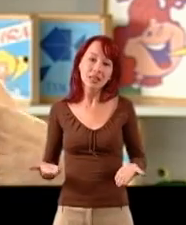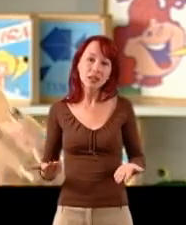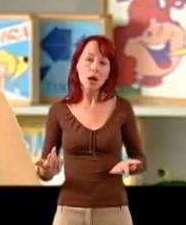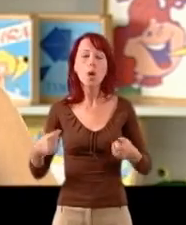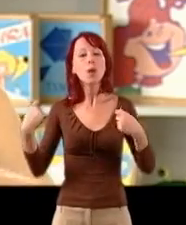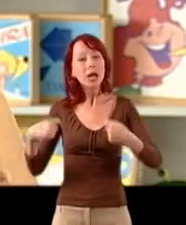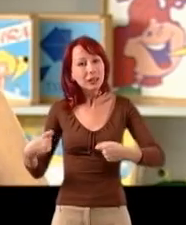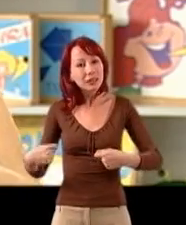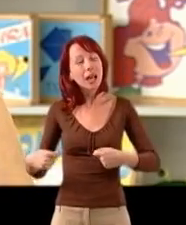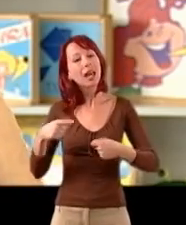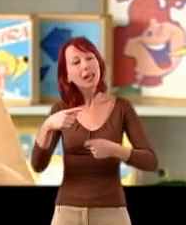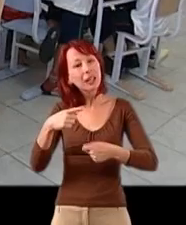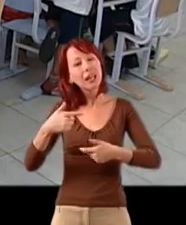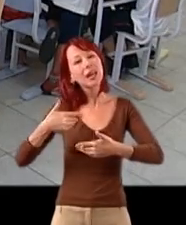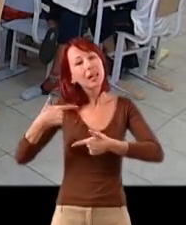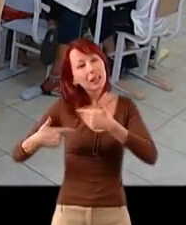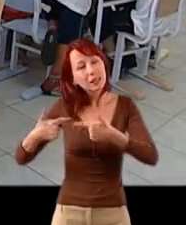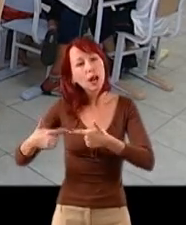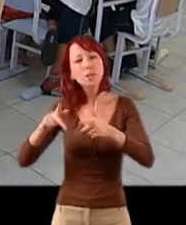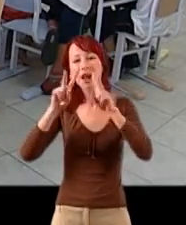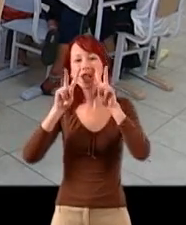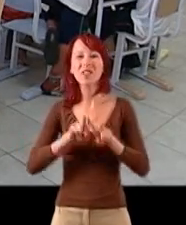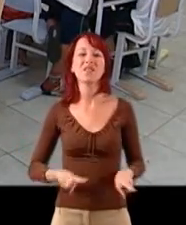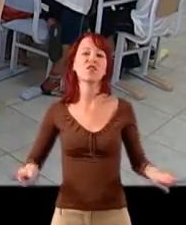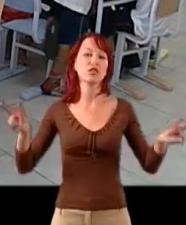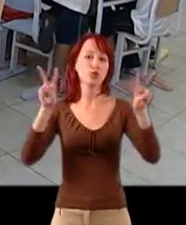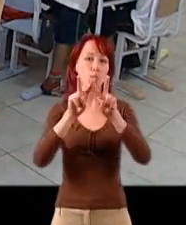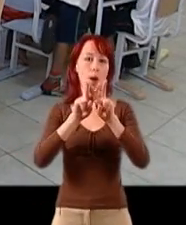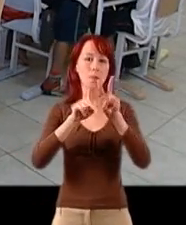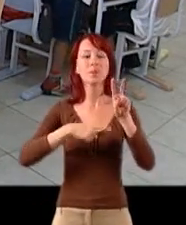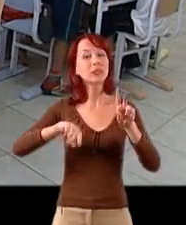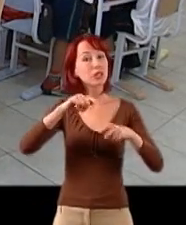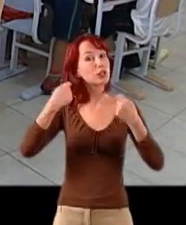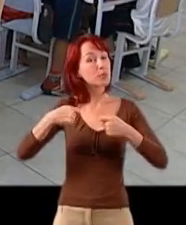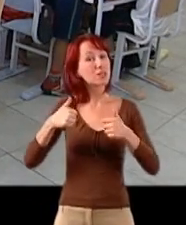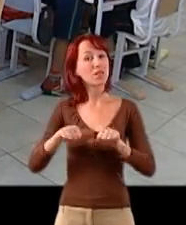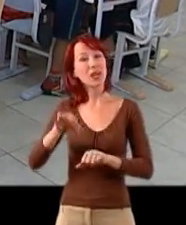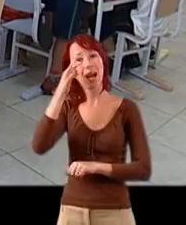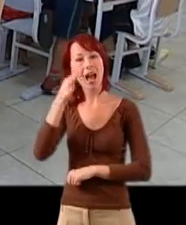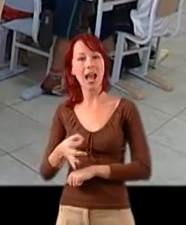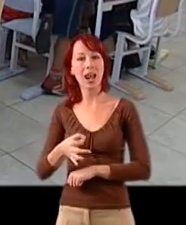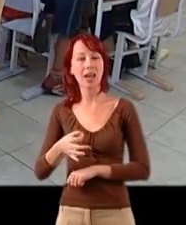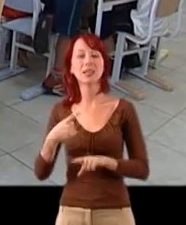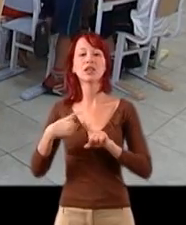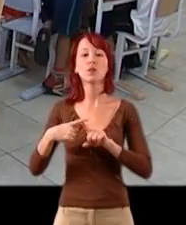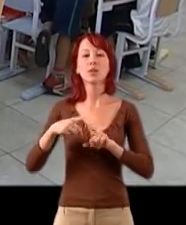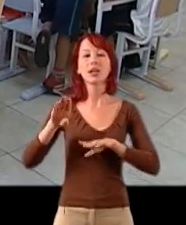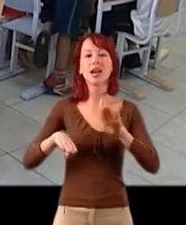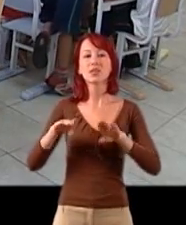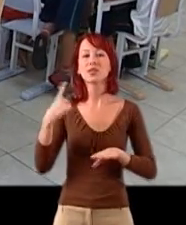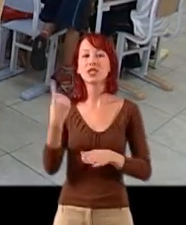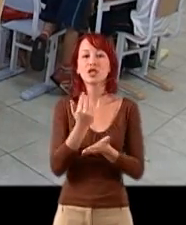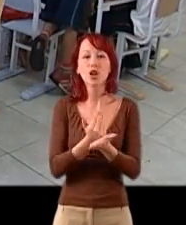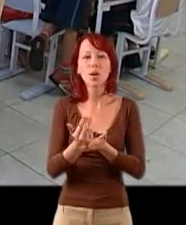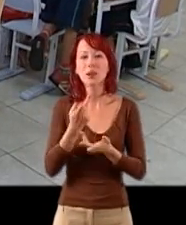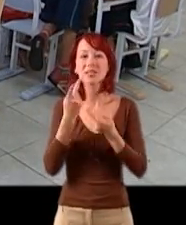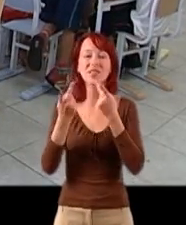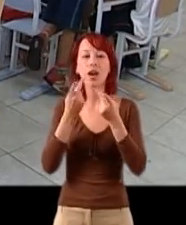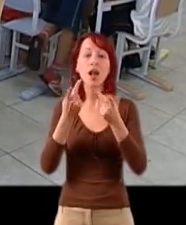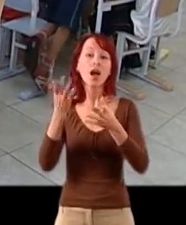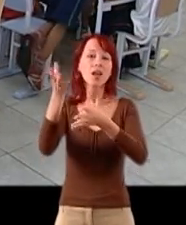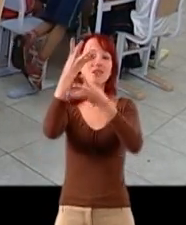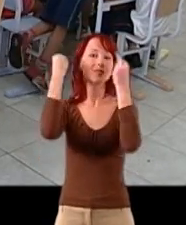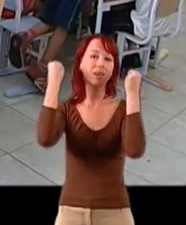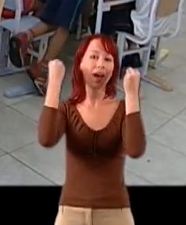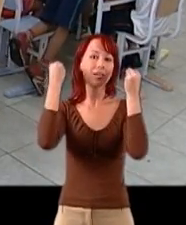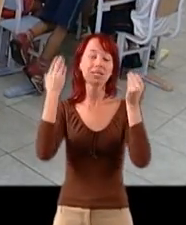tem que ter todo esse trabalho o tempo inteiro no visual. E a gente tem que ficar alerta, né? Porque às vezes a gente começa a falar e esquece. E